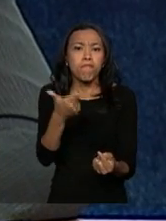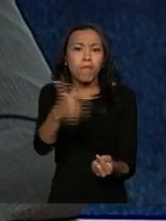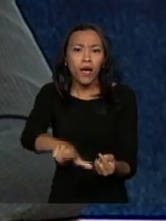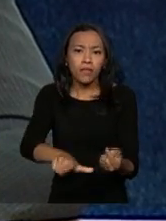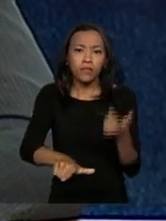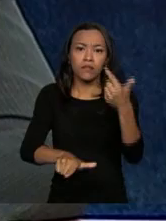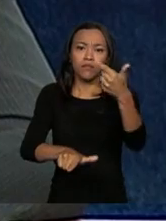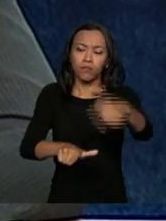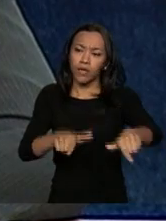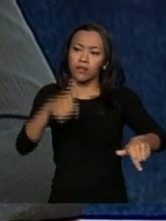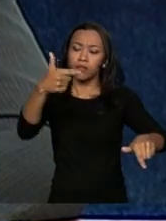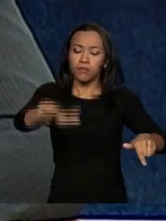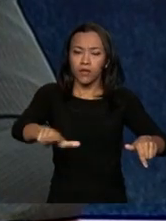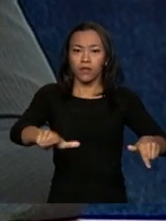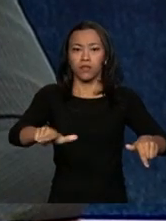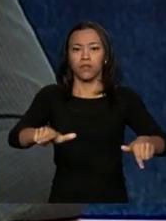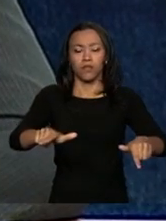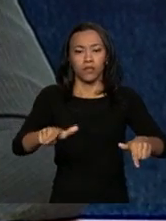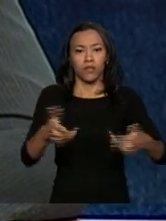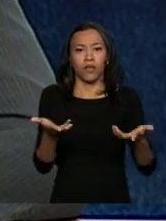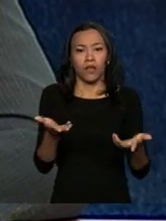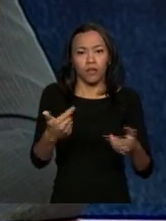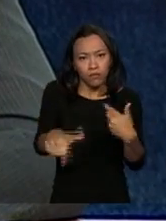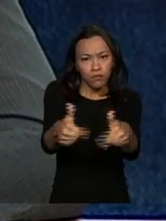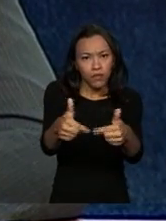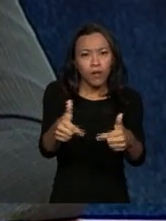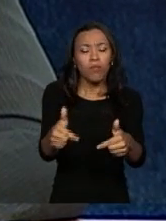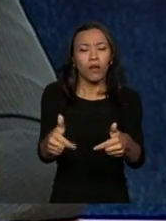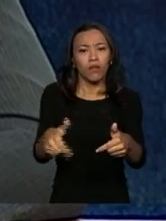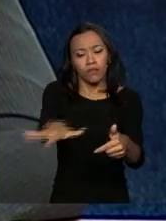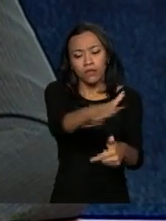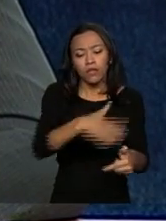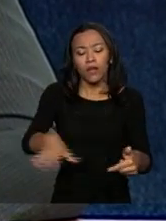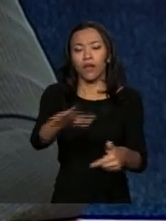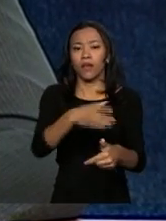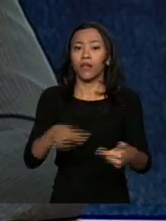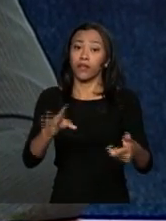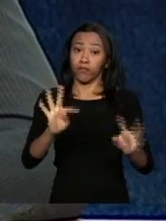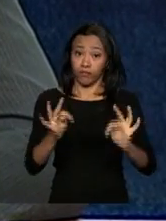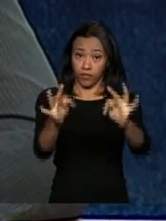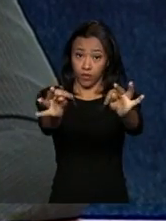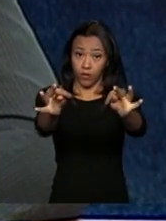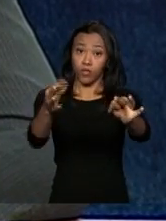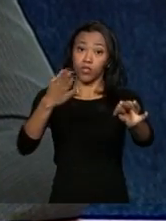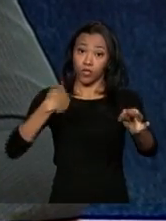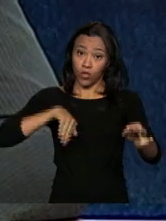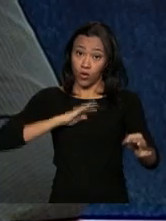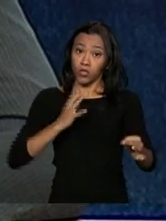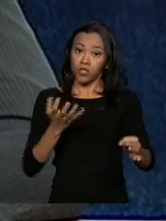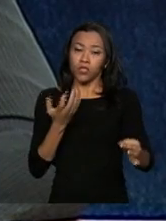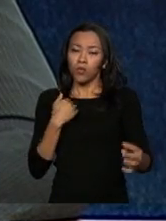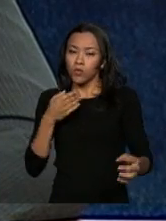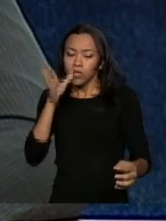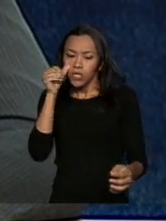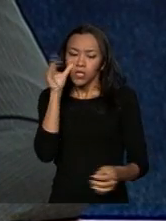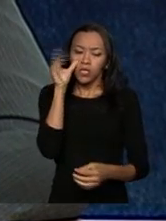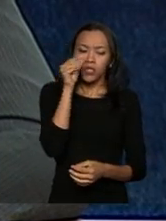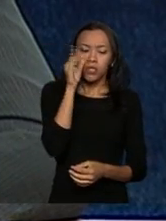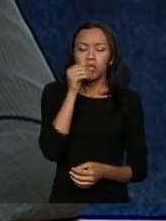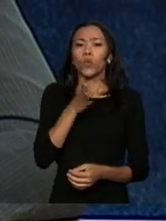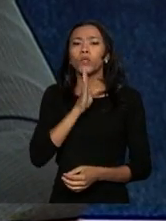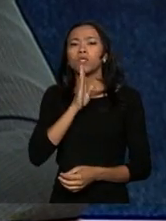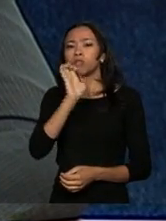equipamentos eh e serviços de conteúdo digital é extremamente importante nós estamos muito alinhados a isso estamos